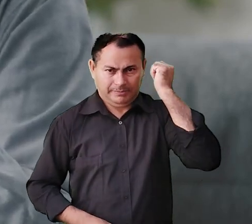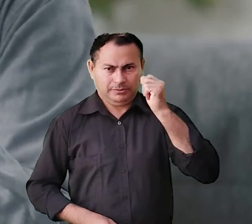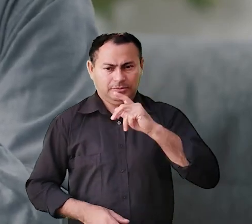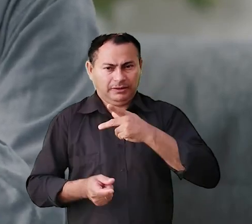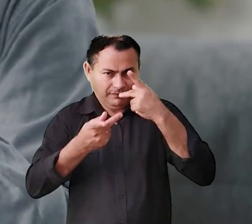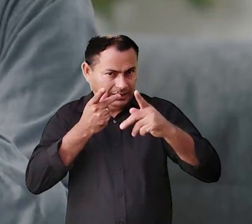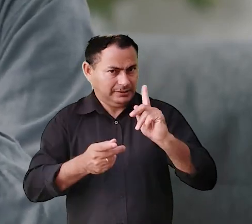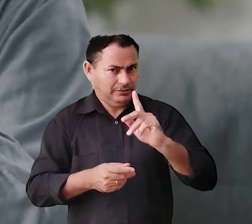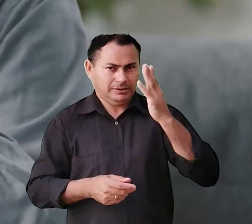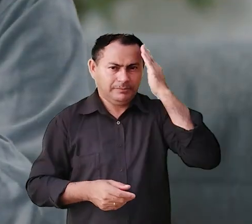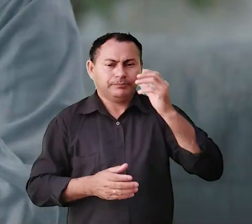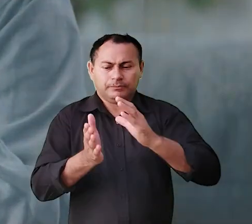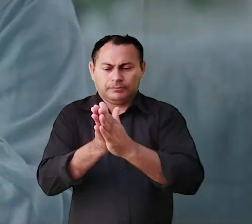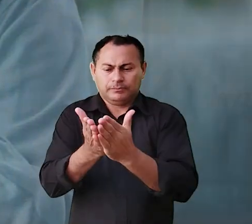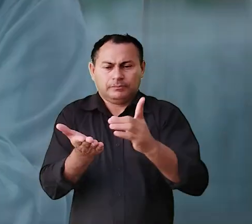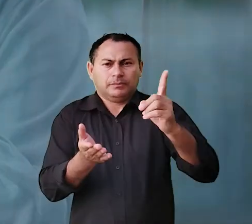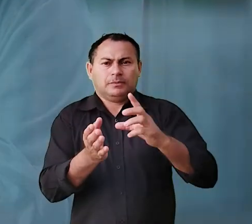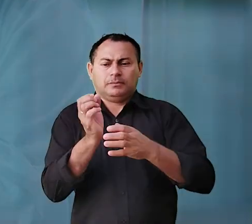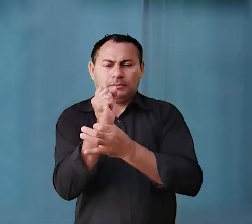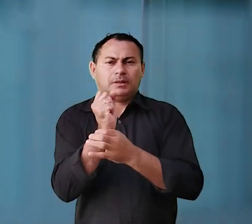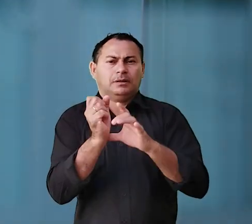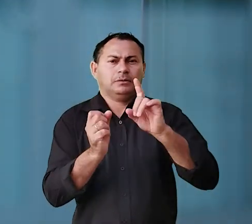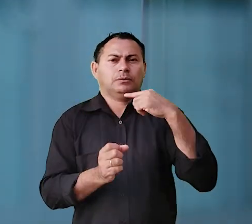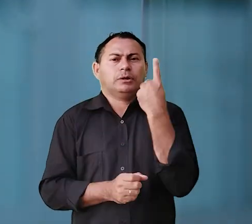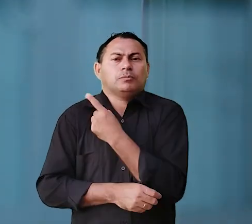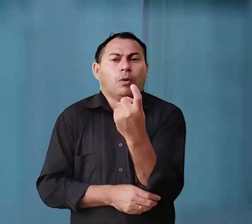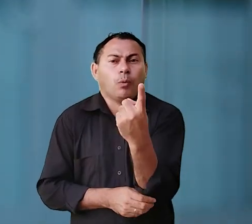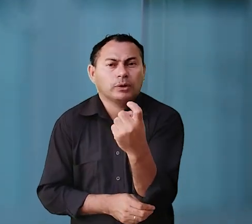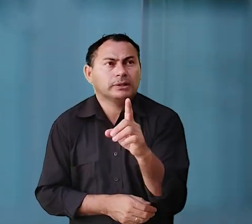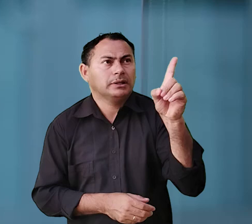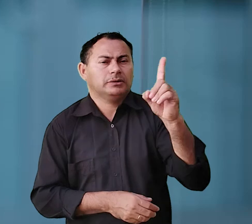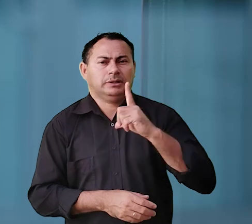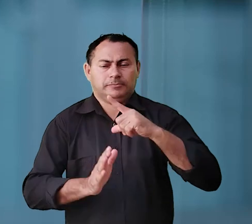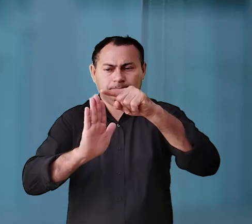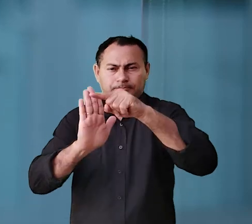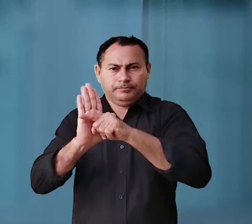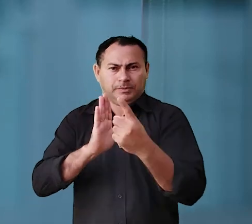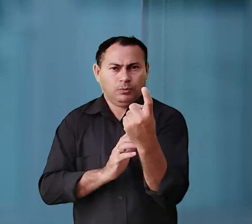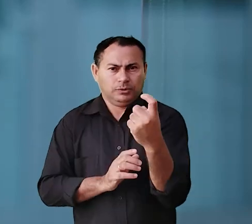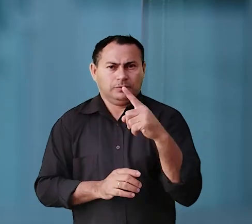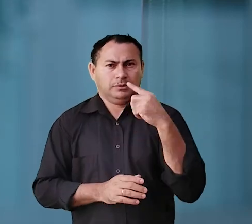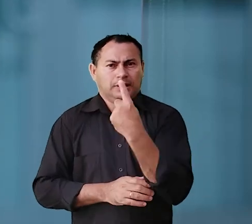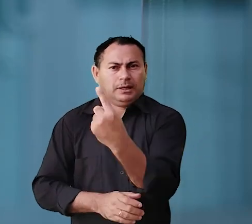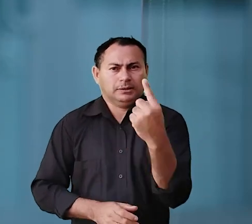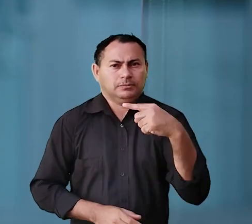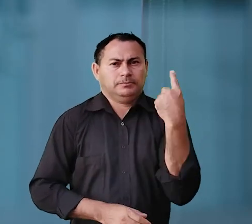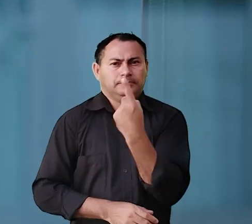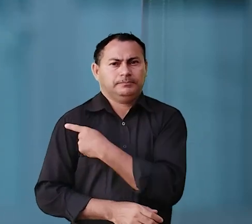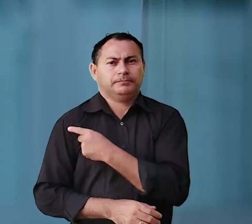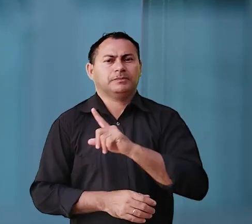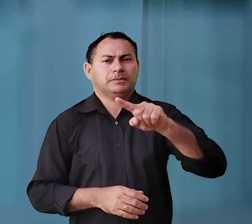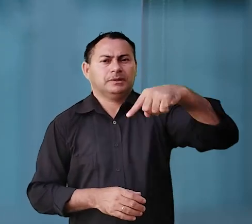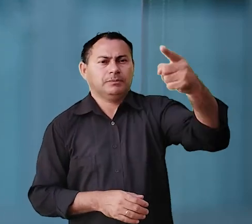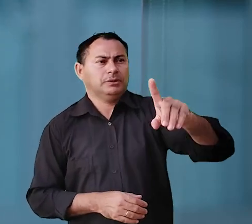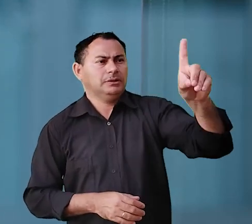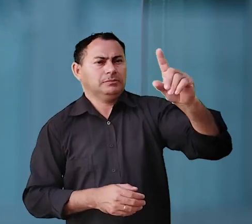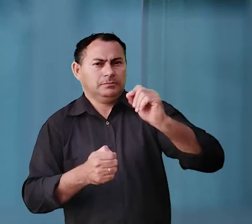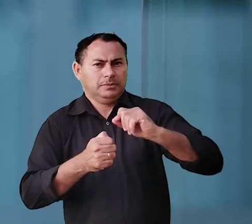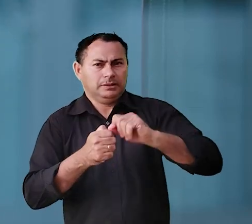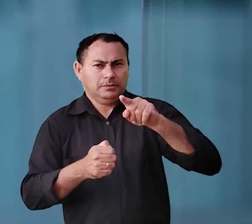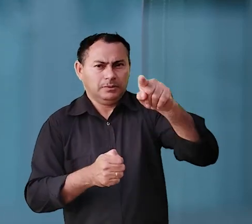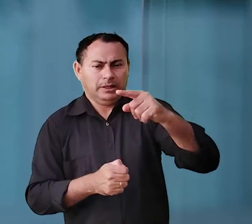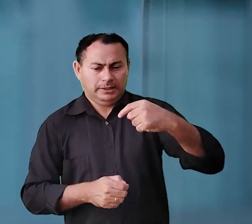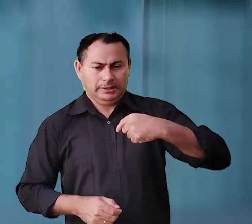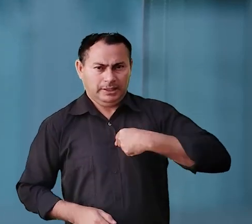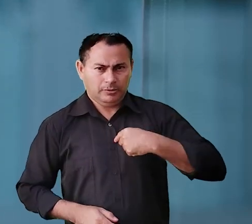sábio. Continuamente as Escrituras nos asseguram que somos únicos e que Deus tem um plano único para cada um de nós. Depois que